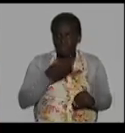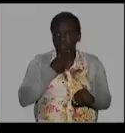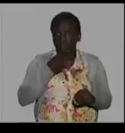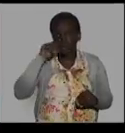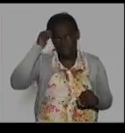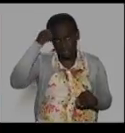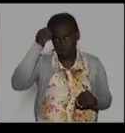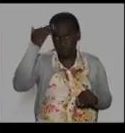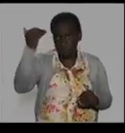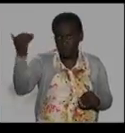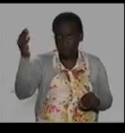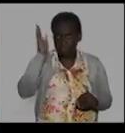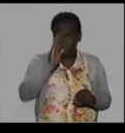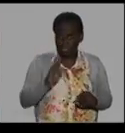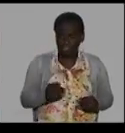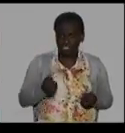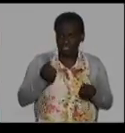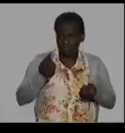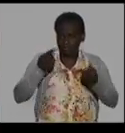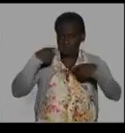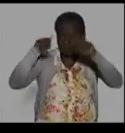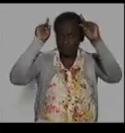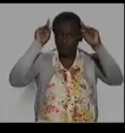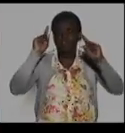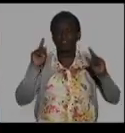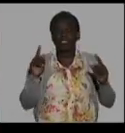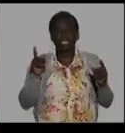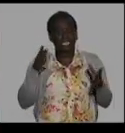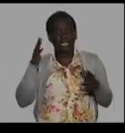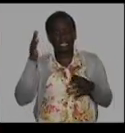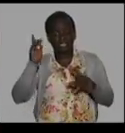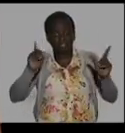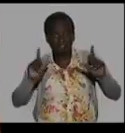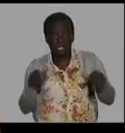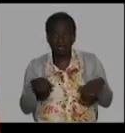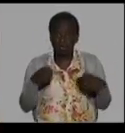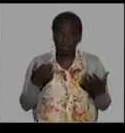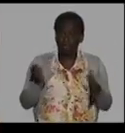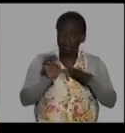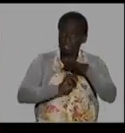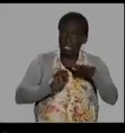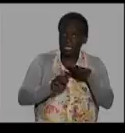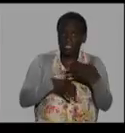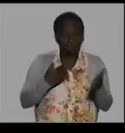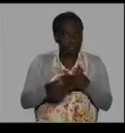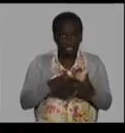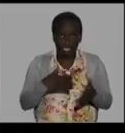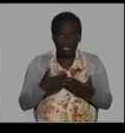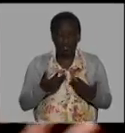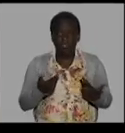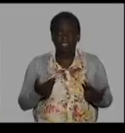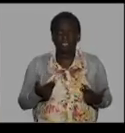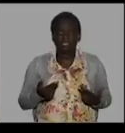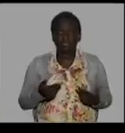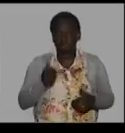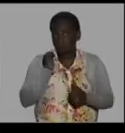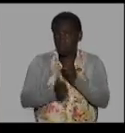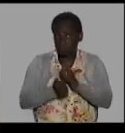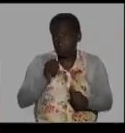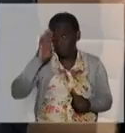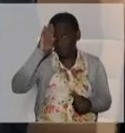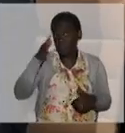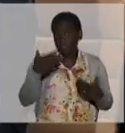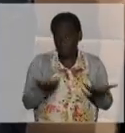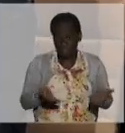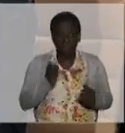negros bem-sucedidos brasileiros, seja na área artística ou na área empresarial, qualquer coisa do tipo...